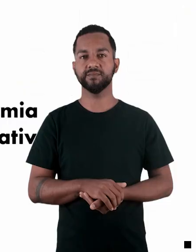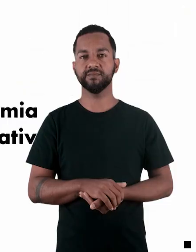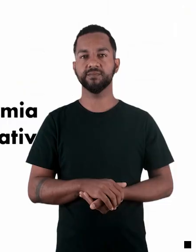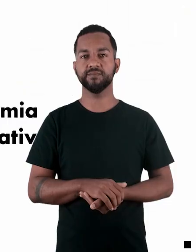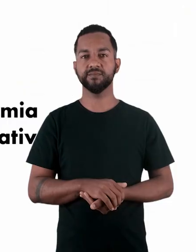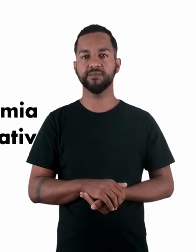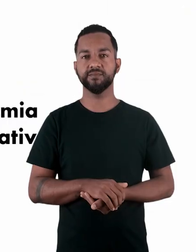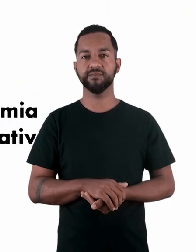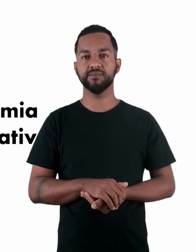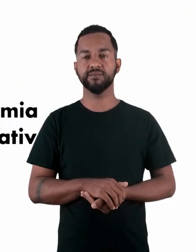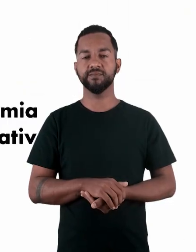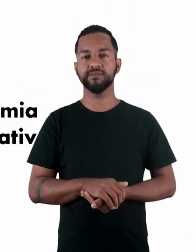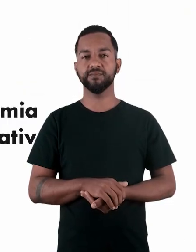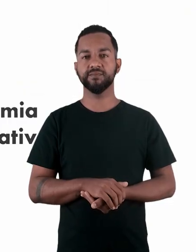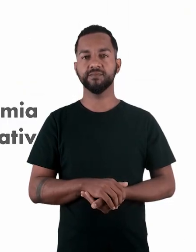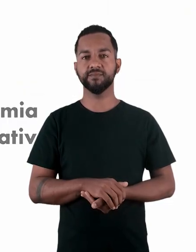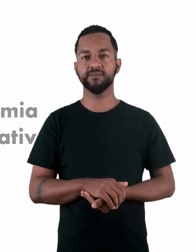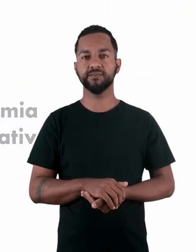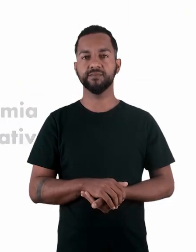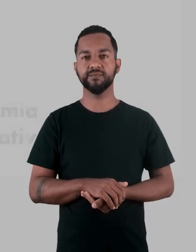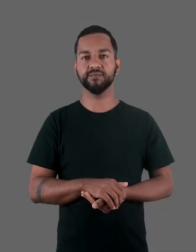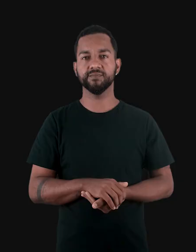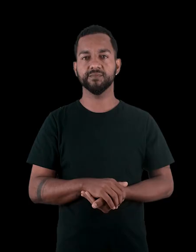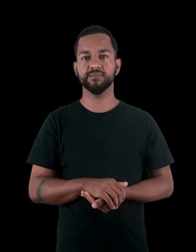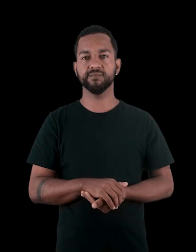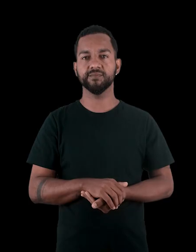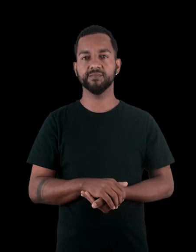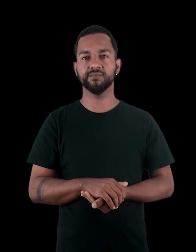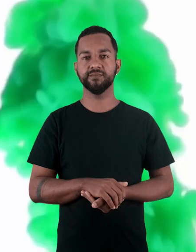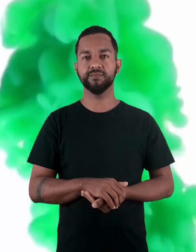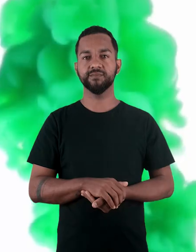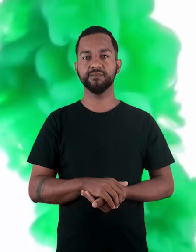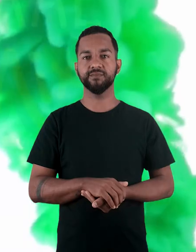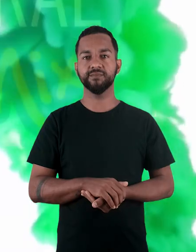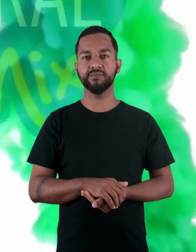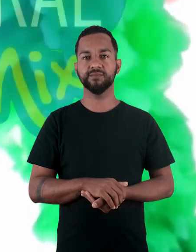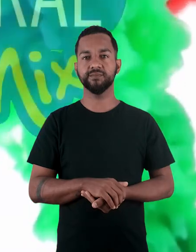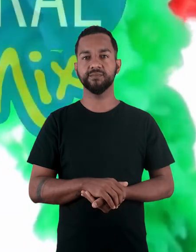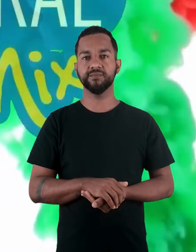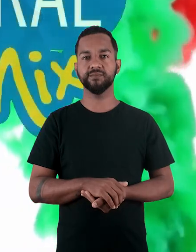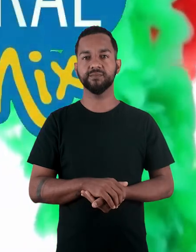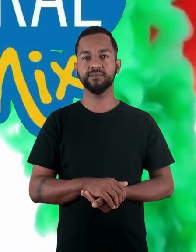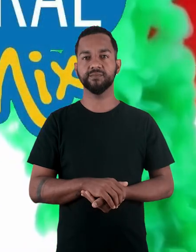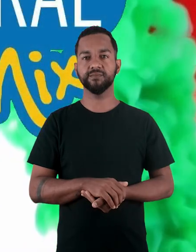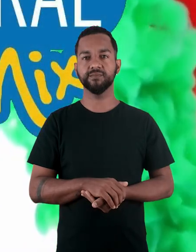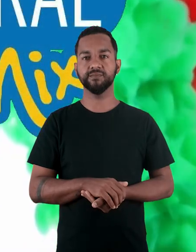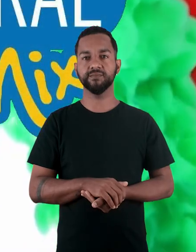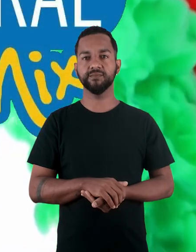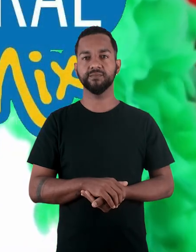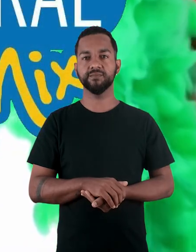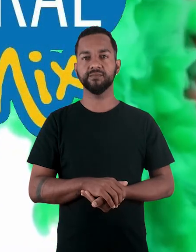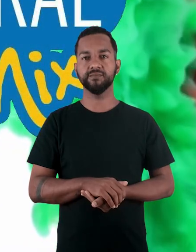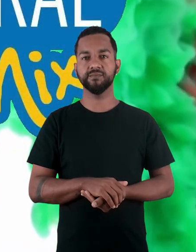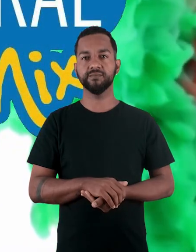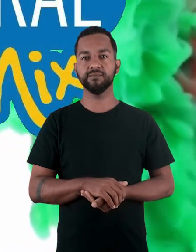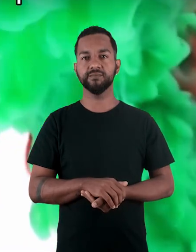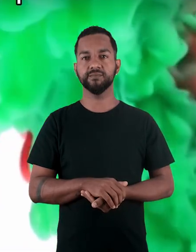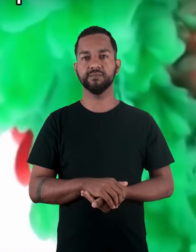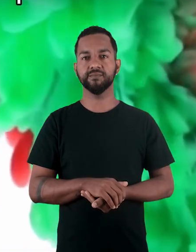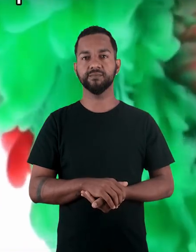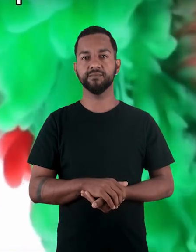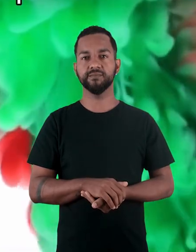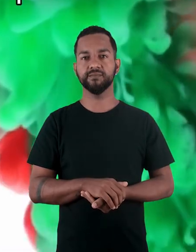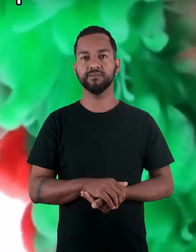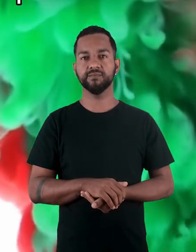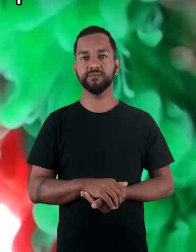Cultura, Governo Federal, São Paulo, Governo do Estado. Nuvens coloridas expandem e se mesclam. Via Cultural